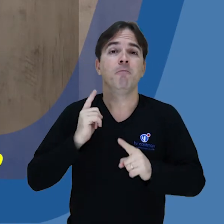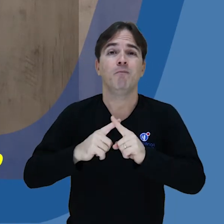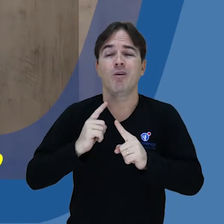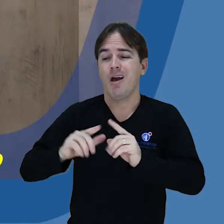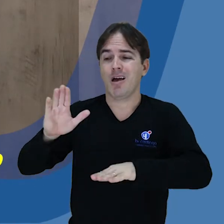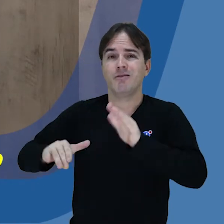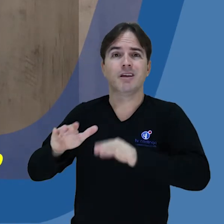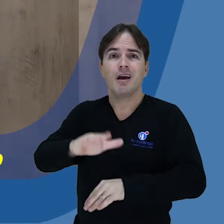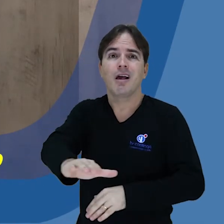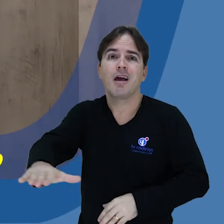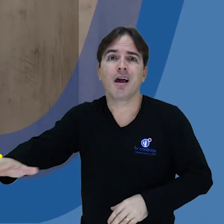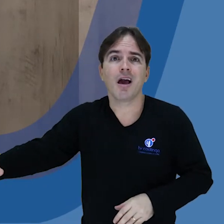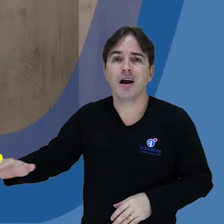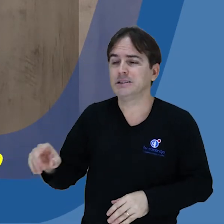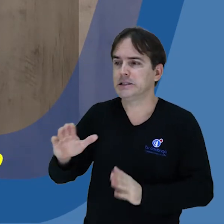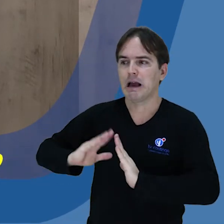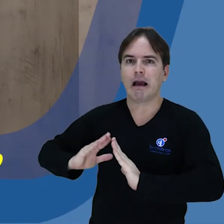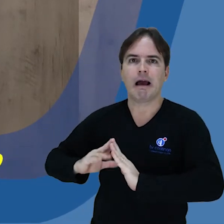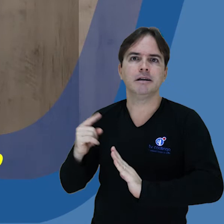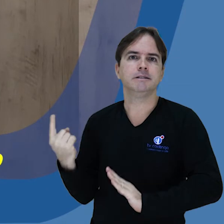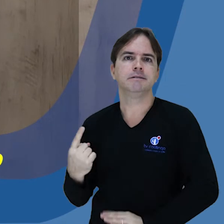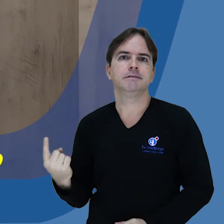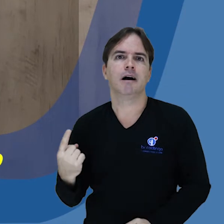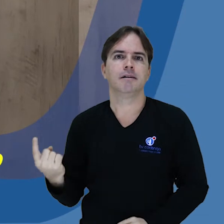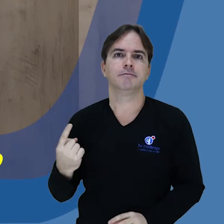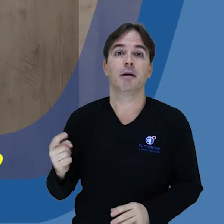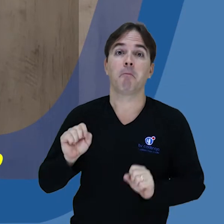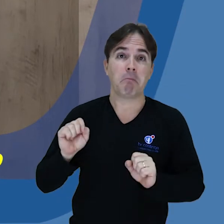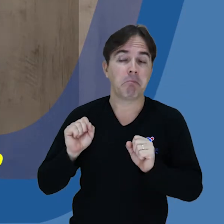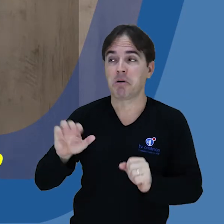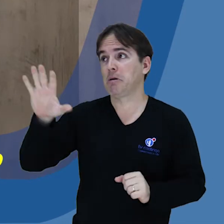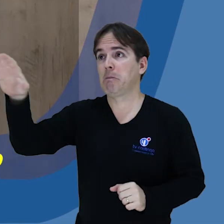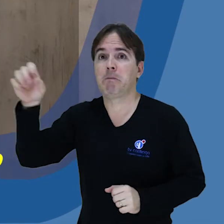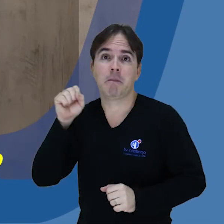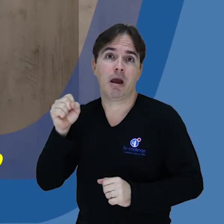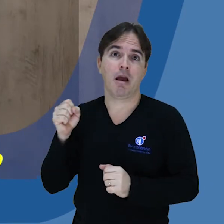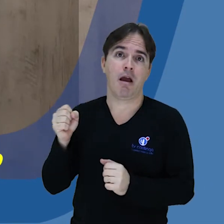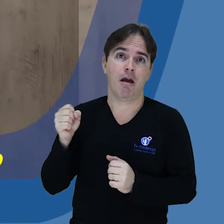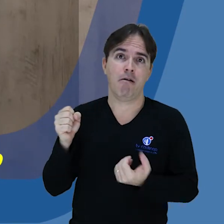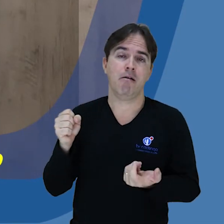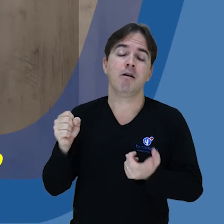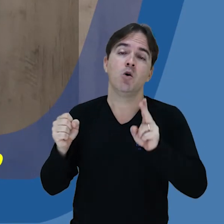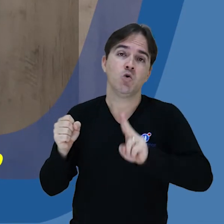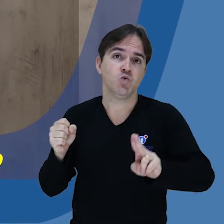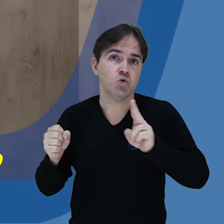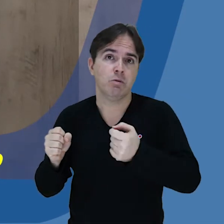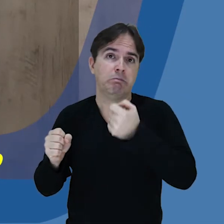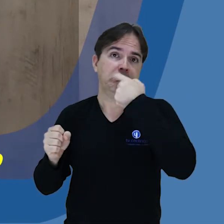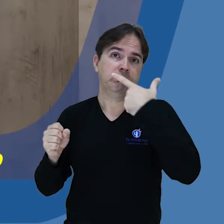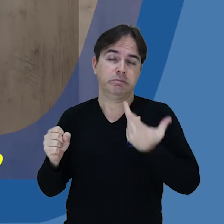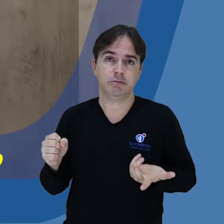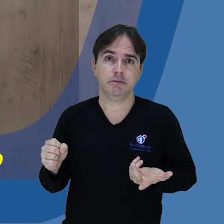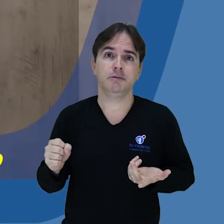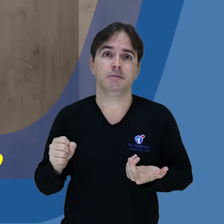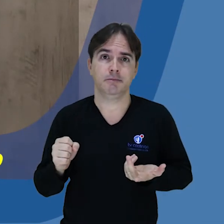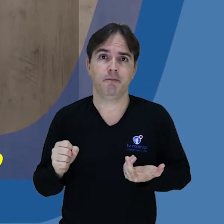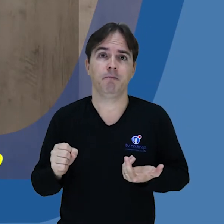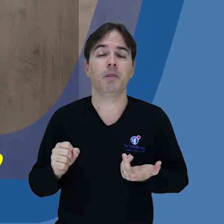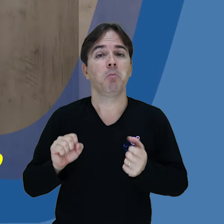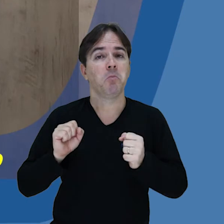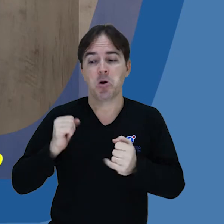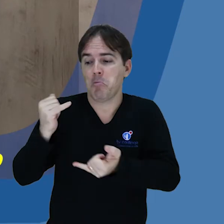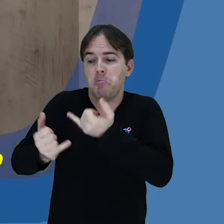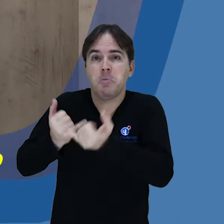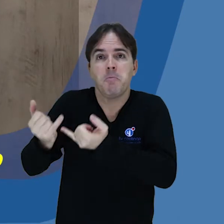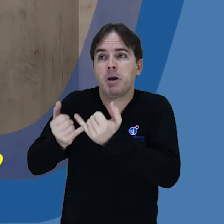casa confinadas nesse momento e a gente sabe que muitas vezes eles podem acabar confundindo, né, ou querendo brincar com o medicamento e utilizar de